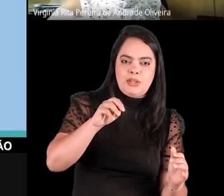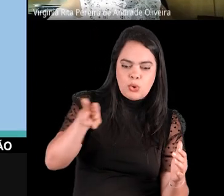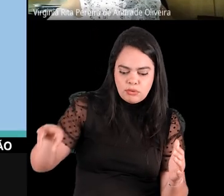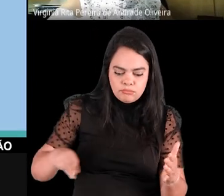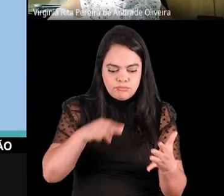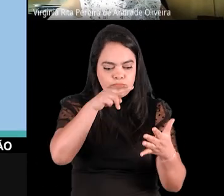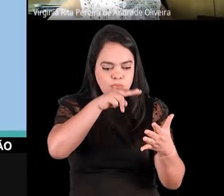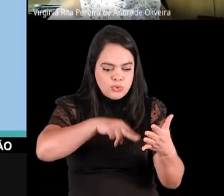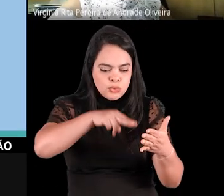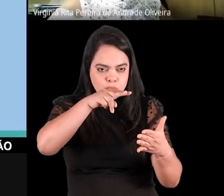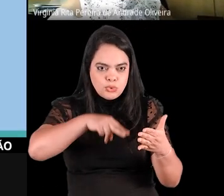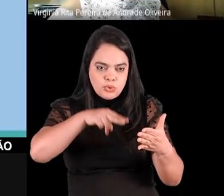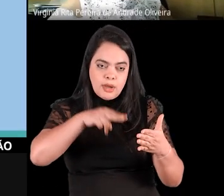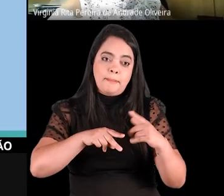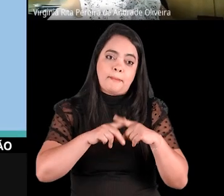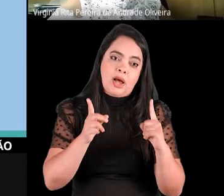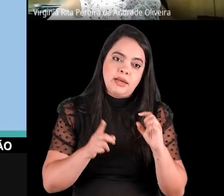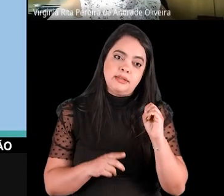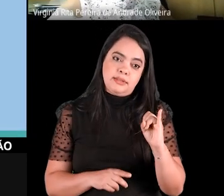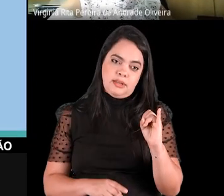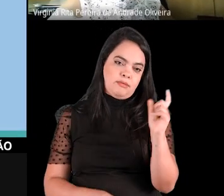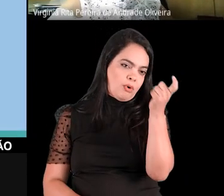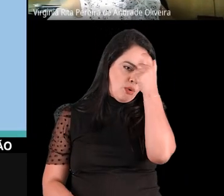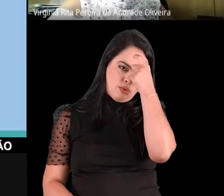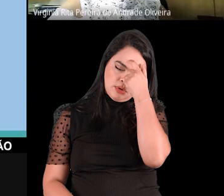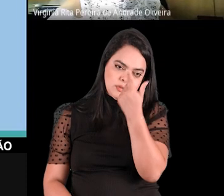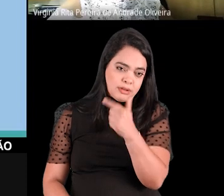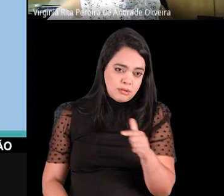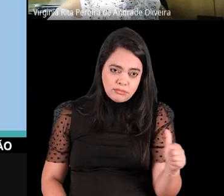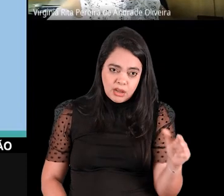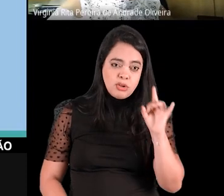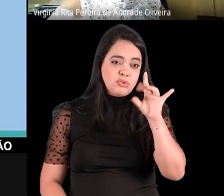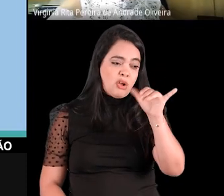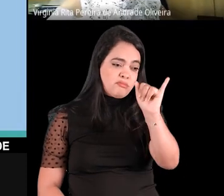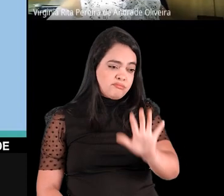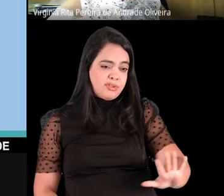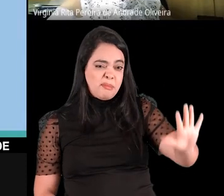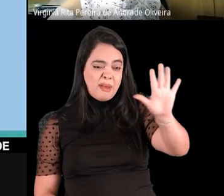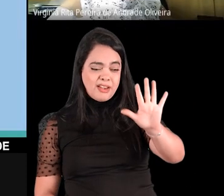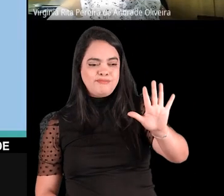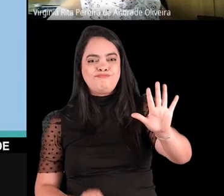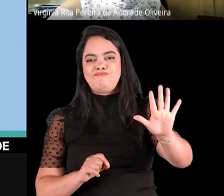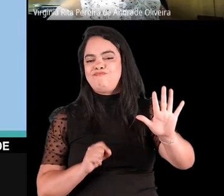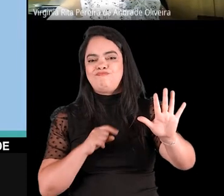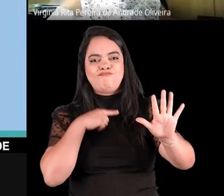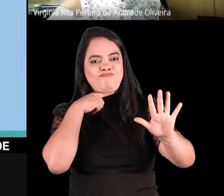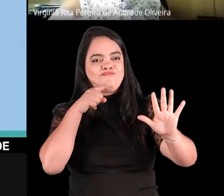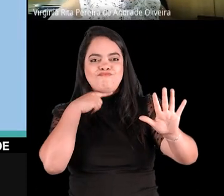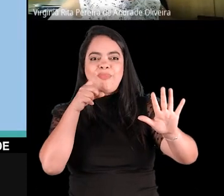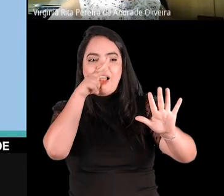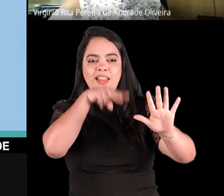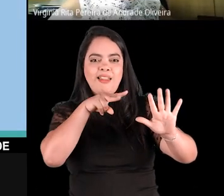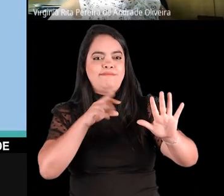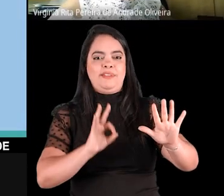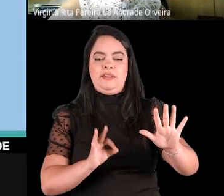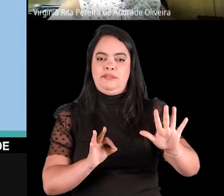faço isso, não tenho a consciência de que se eu ponho a imagem pura e simplesmente, ela não vai ser lida pelo leitor,